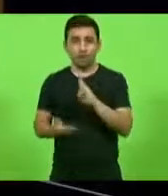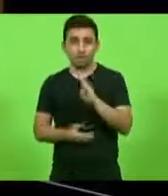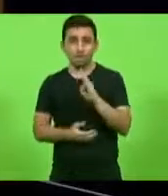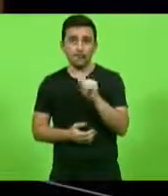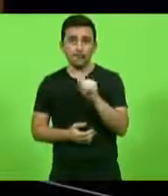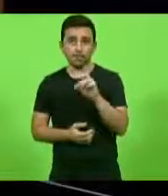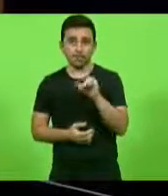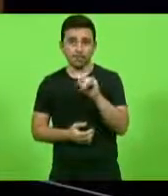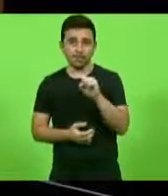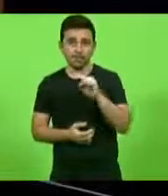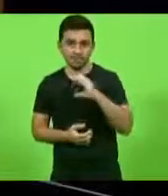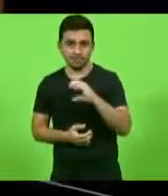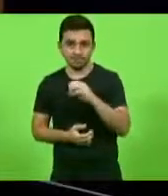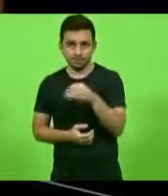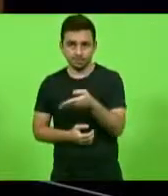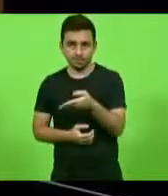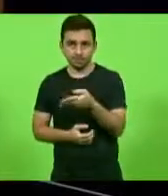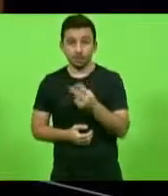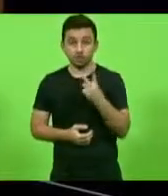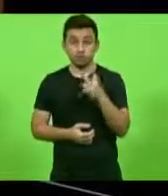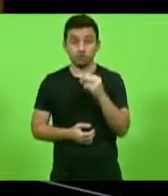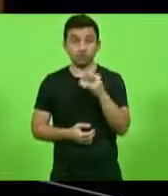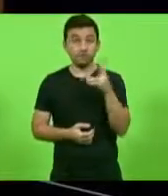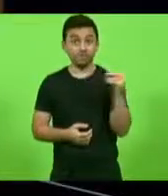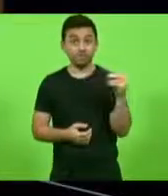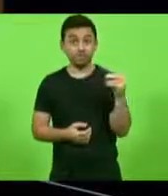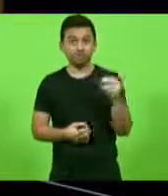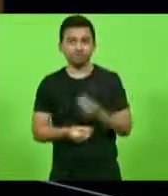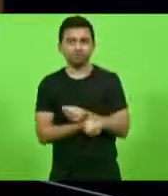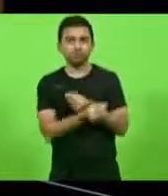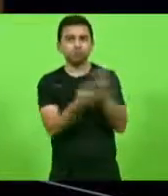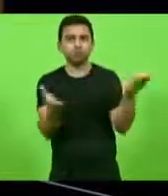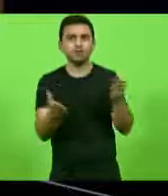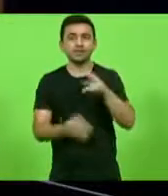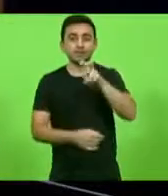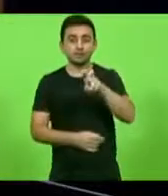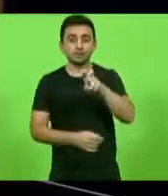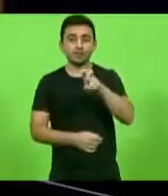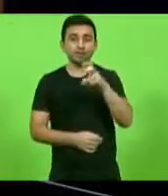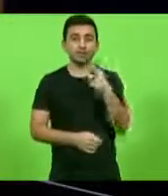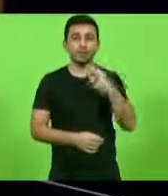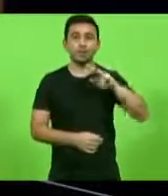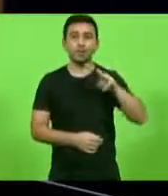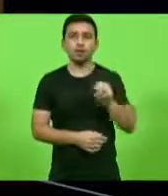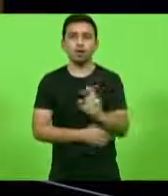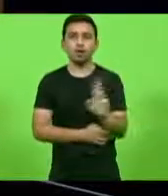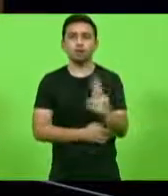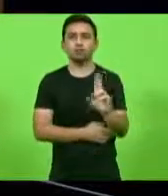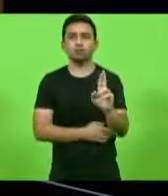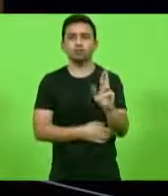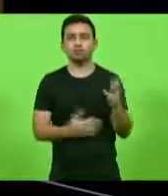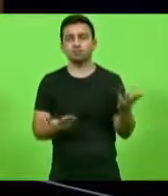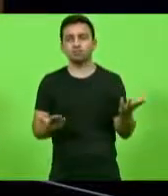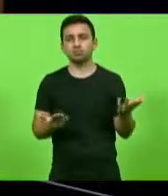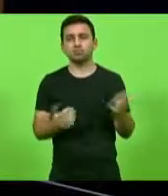o Badesc 2020, mesmo em ano de pandemia, distribuiu 53 milhões de reais,